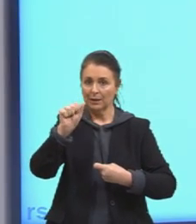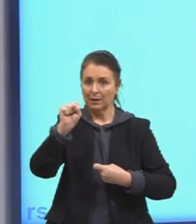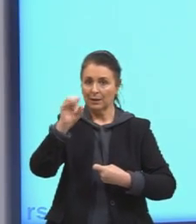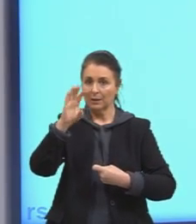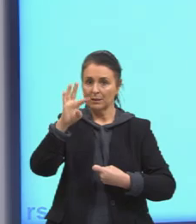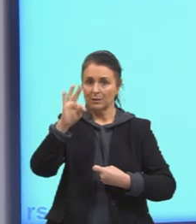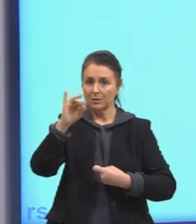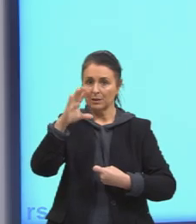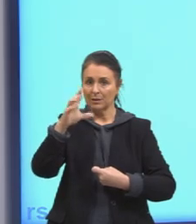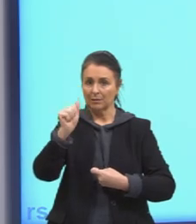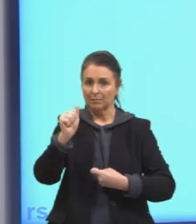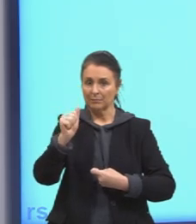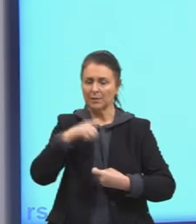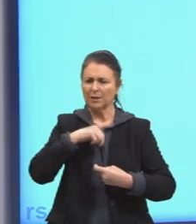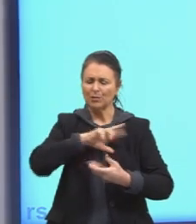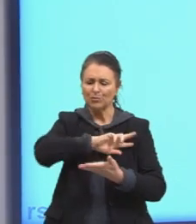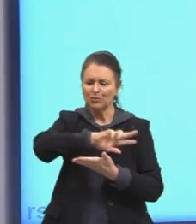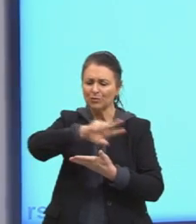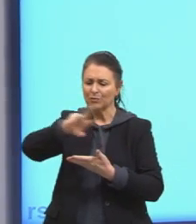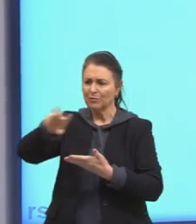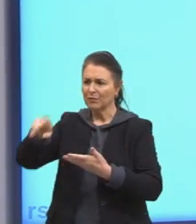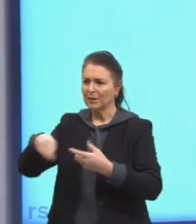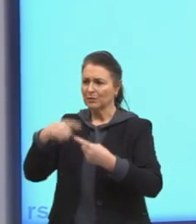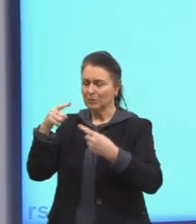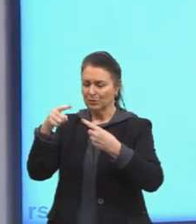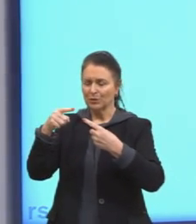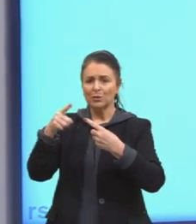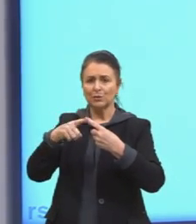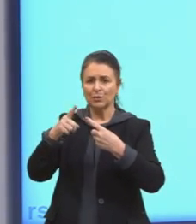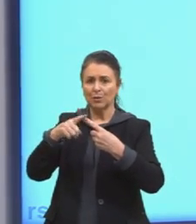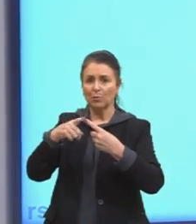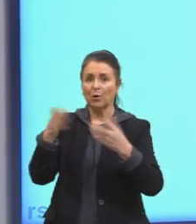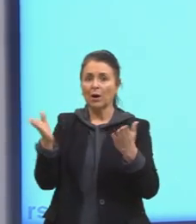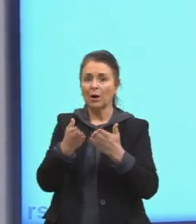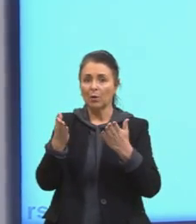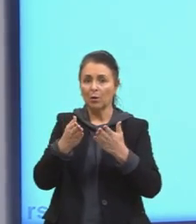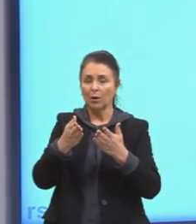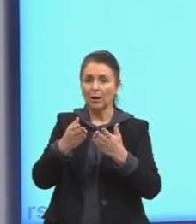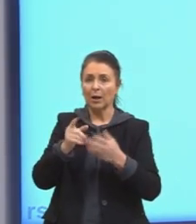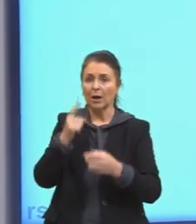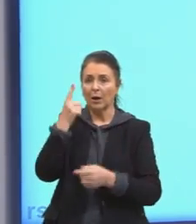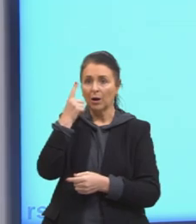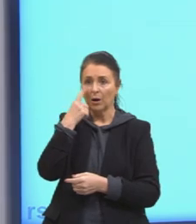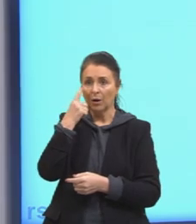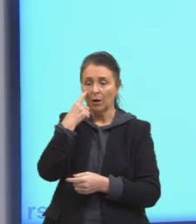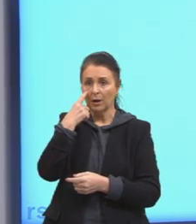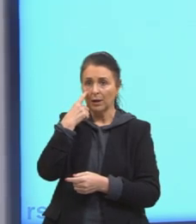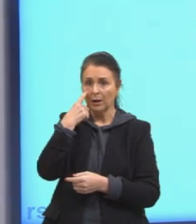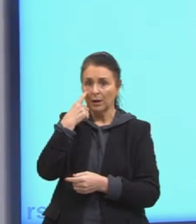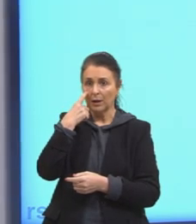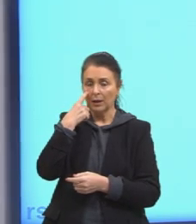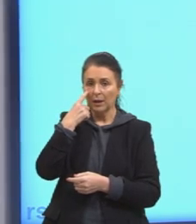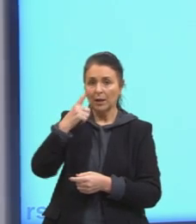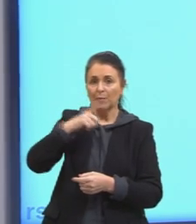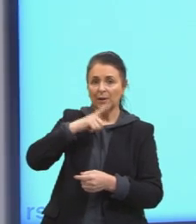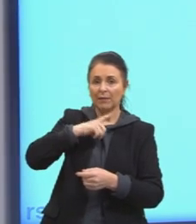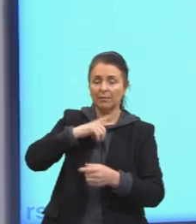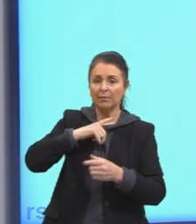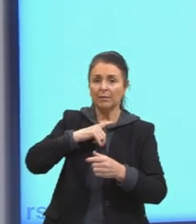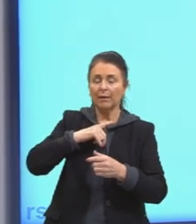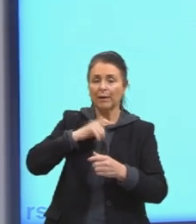diversos tipos né a gente falou de algumas e agora a gente vai falar da força elástica rapidinho para que a gente conseguiu falar sobre